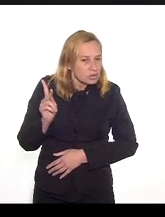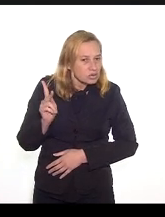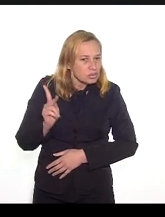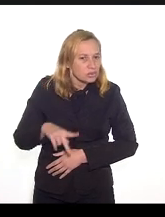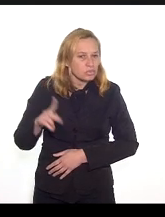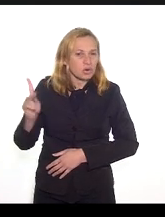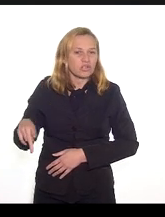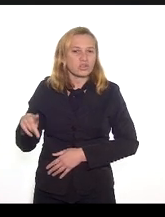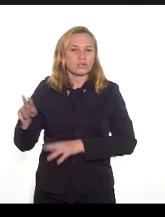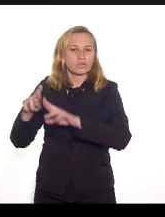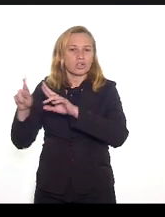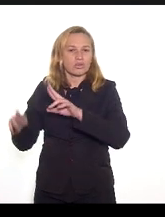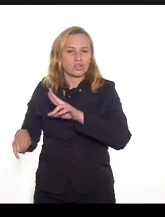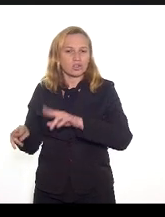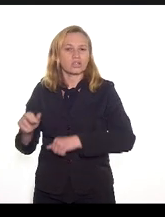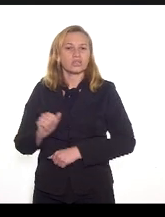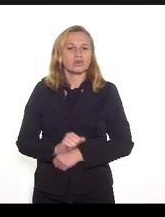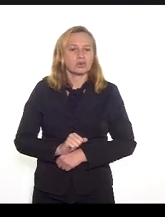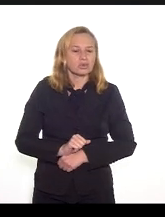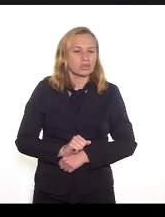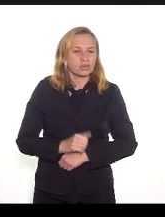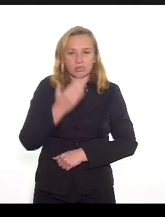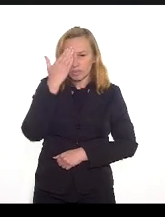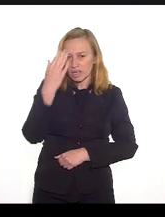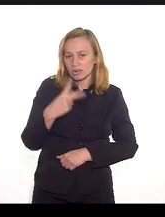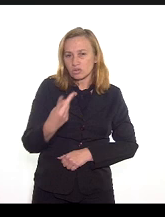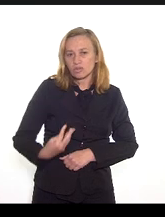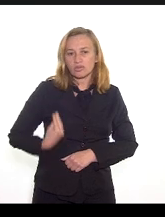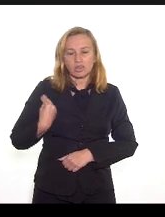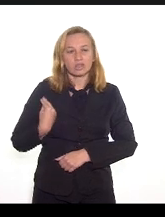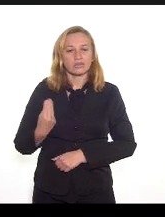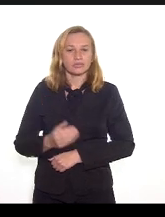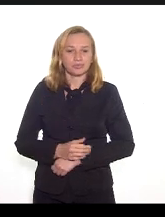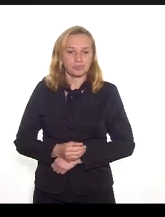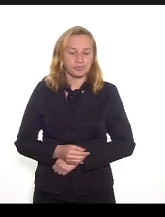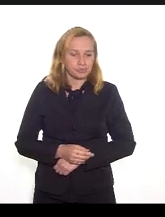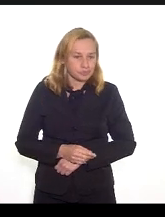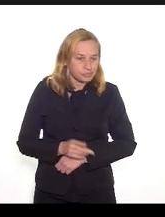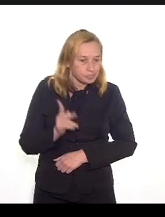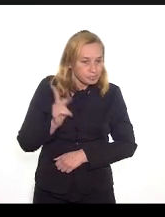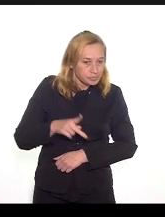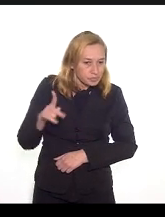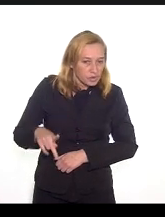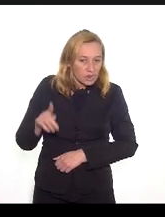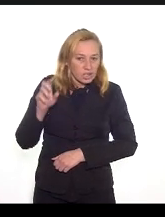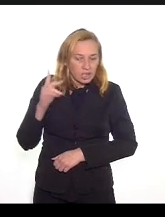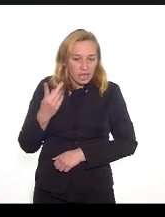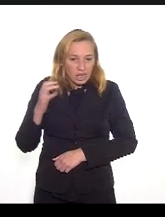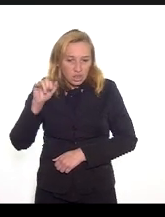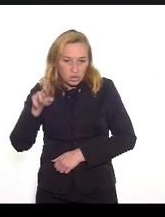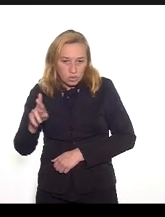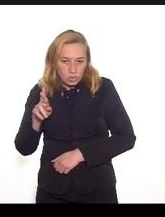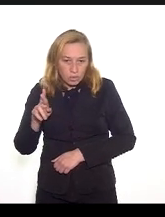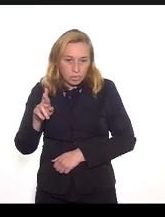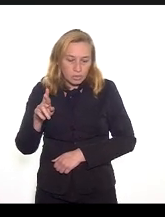Capraz, ambos da UFRJ, obrigado pela presença, professor Heitor Mendes, do CEFET,